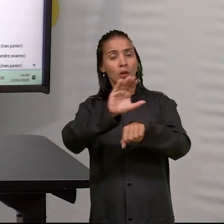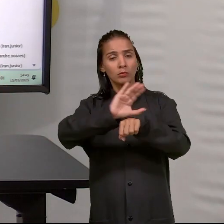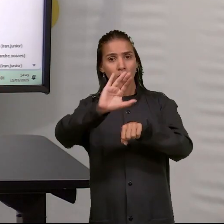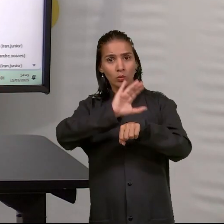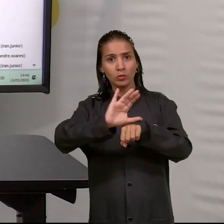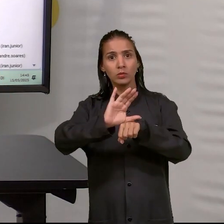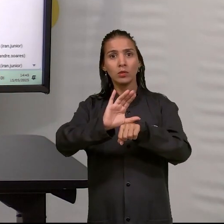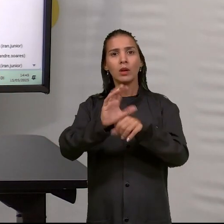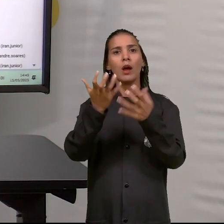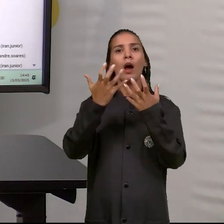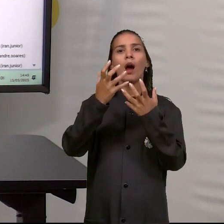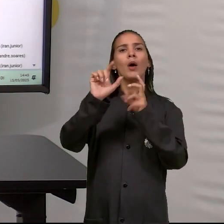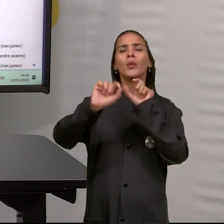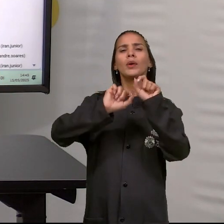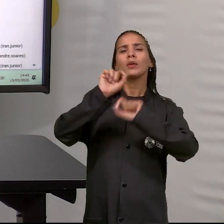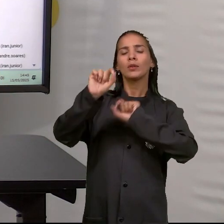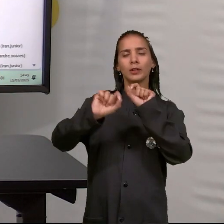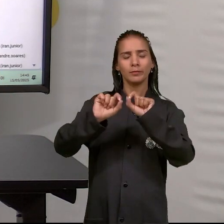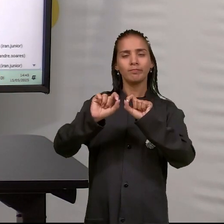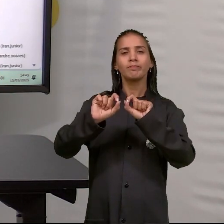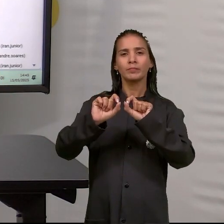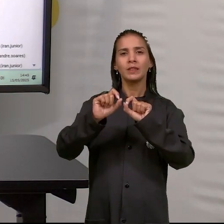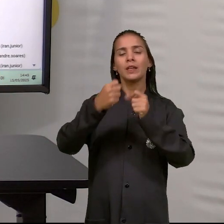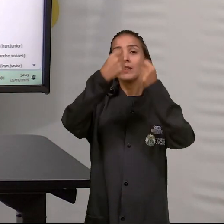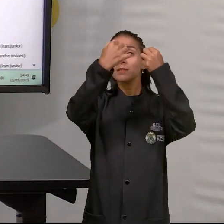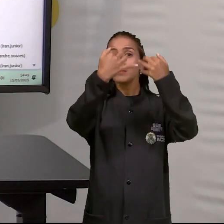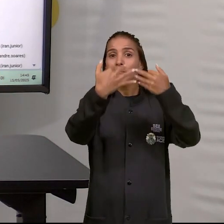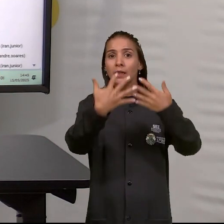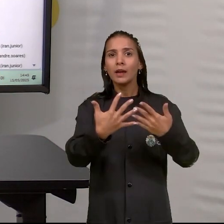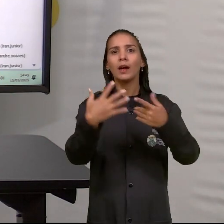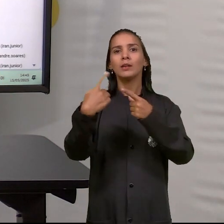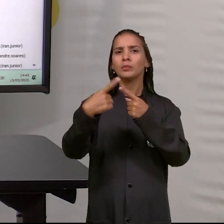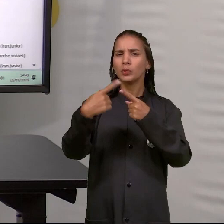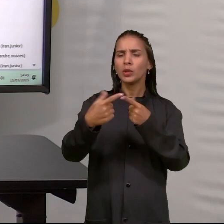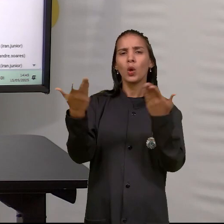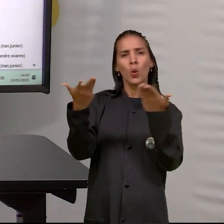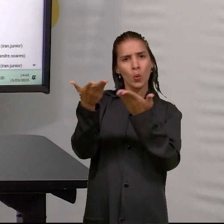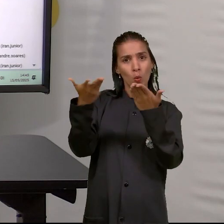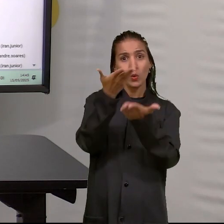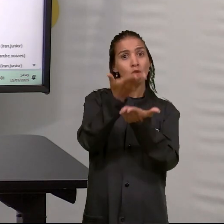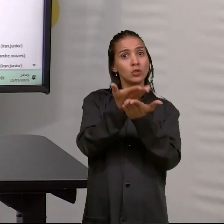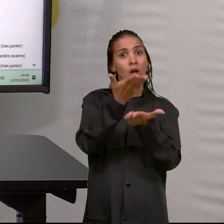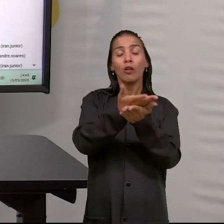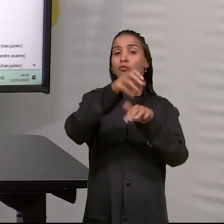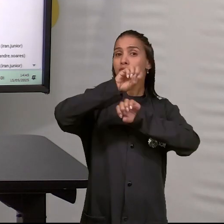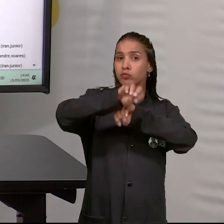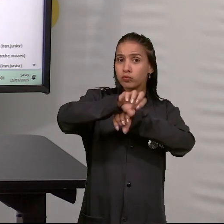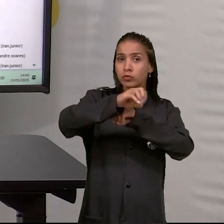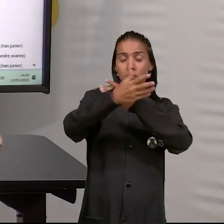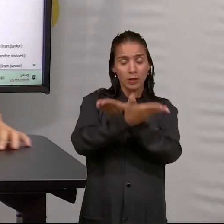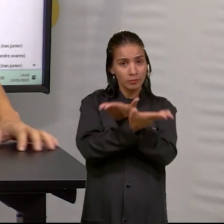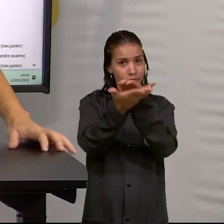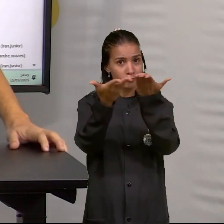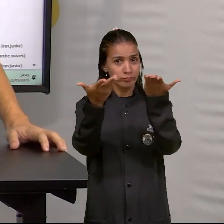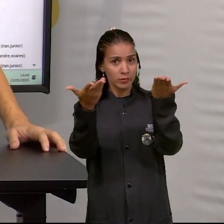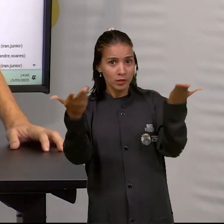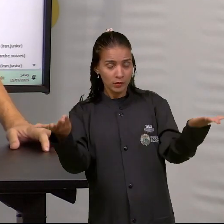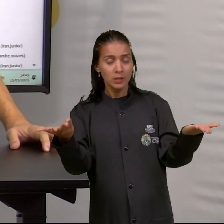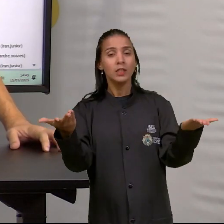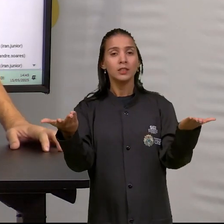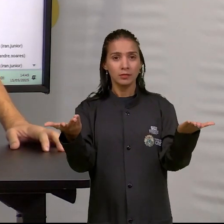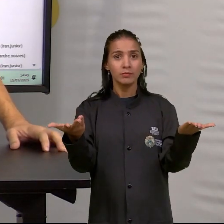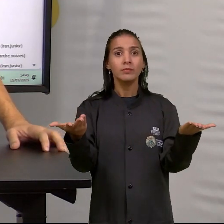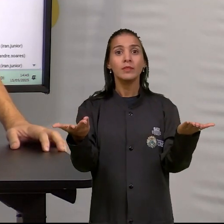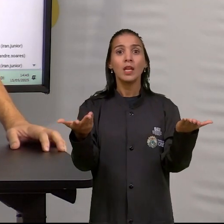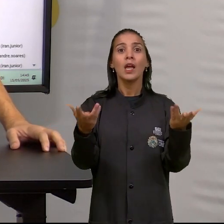final dessa aula a gente vai falar um pouquinho sobre... Vou ensinar um pouquinho para vocês, é isso que eu faço isso no último dia, com relação